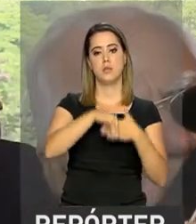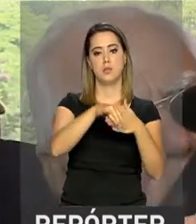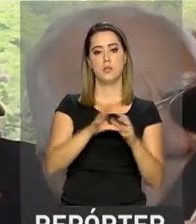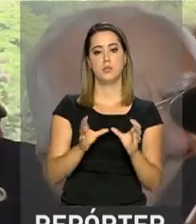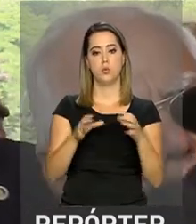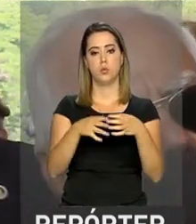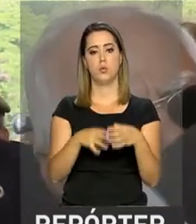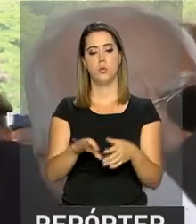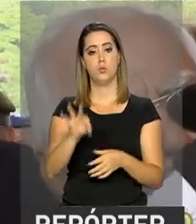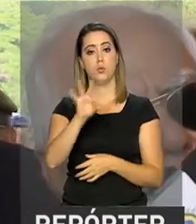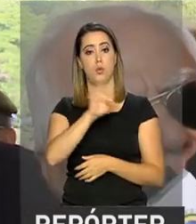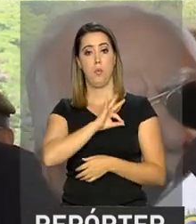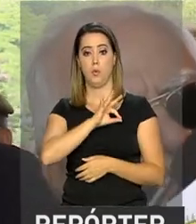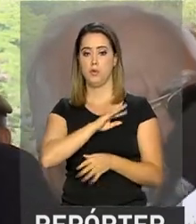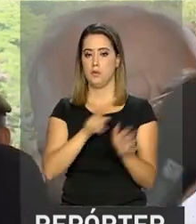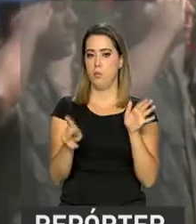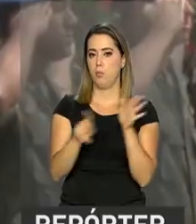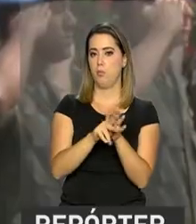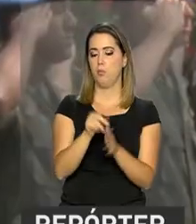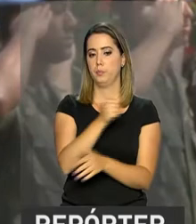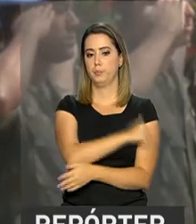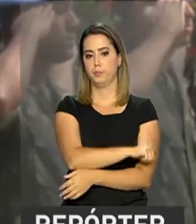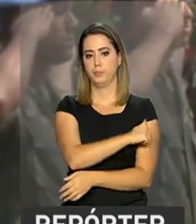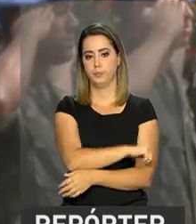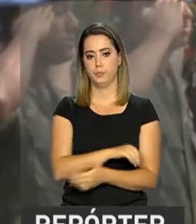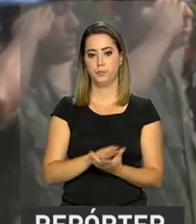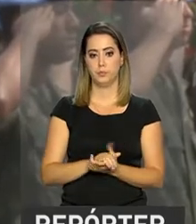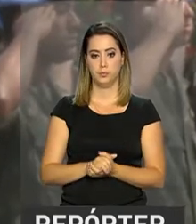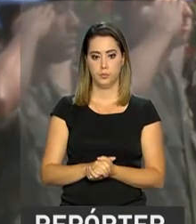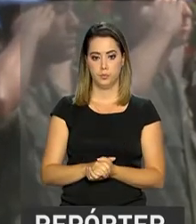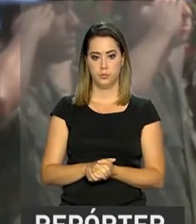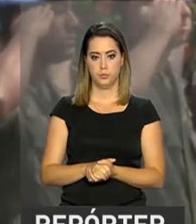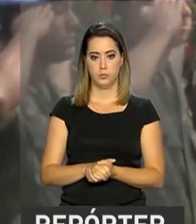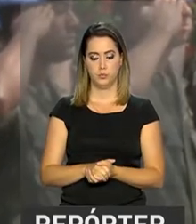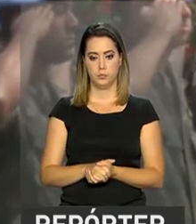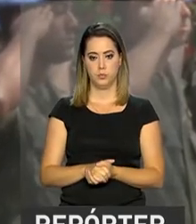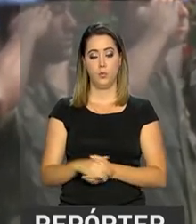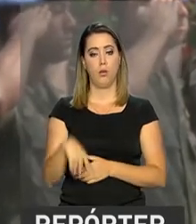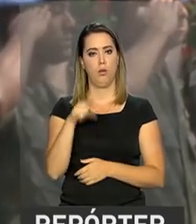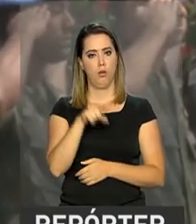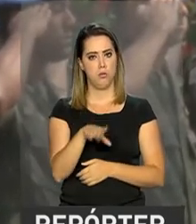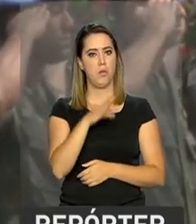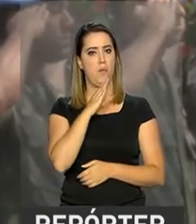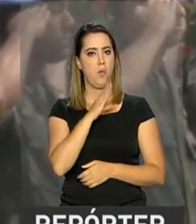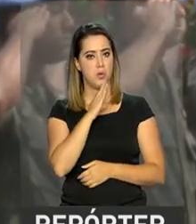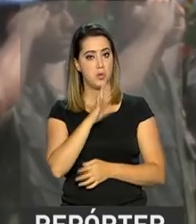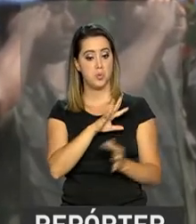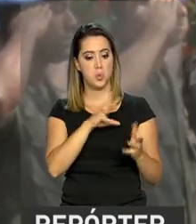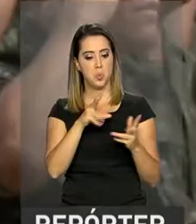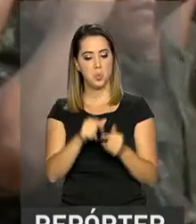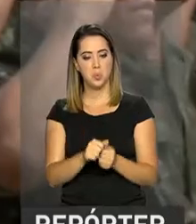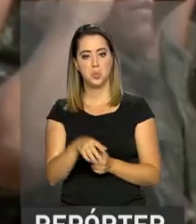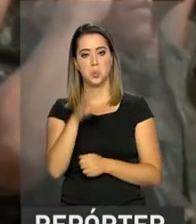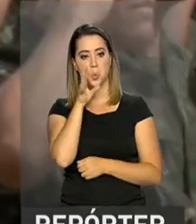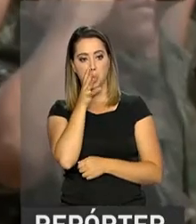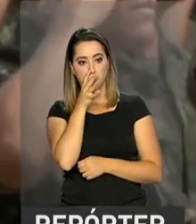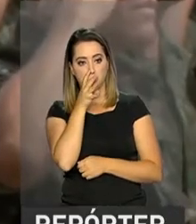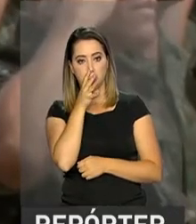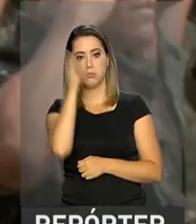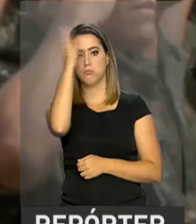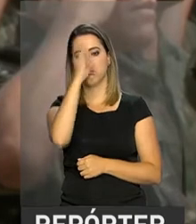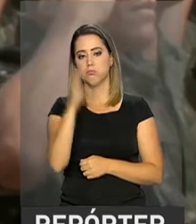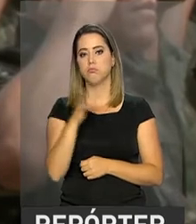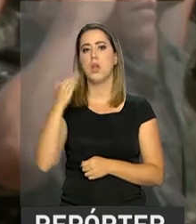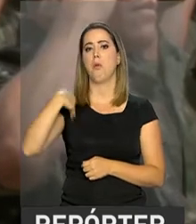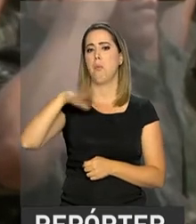Forças Policiais de Segurança do Rio de Janeiro. A missão no Haiti resultou em reconhecimento internacional para o Brasil, que já recebeu mais